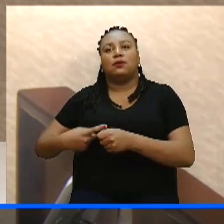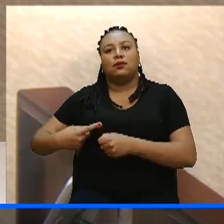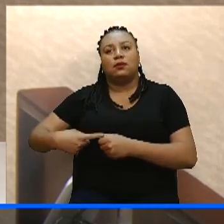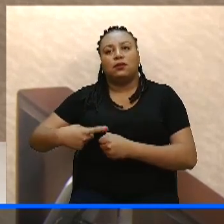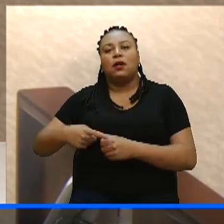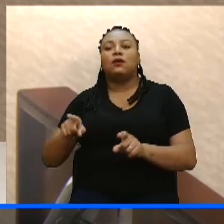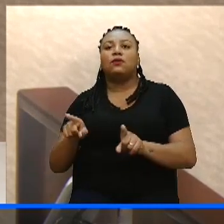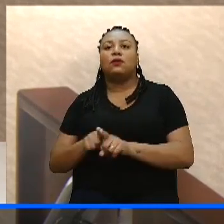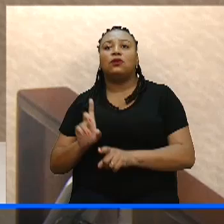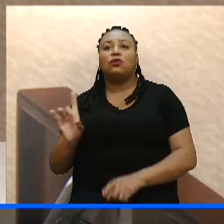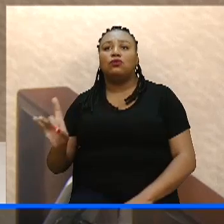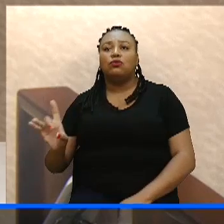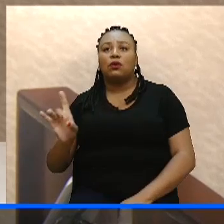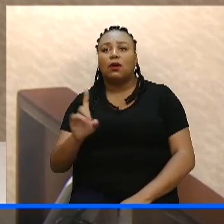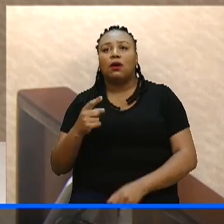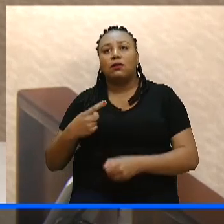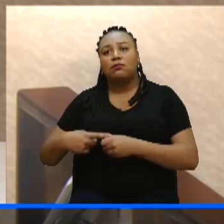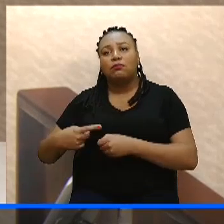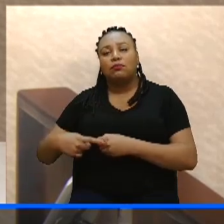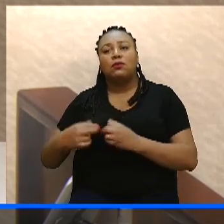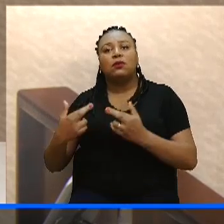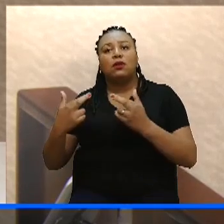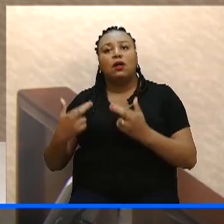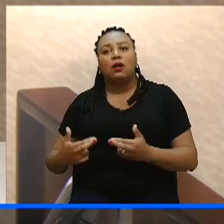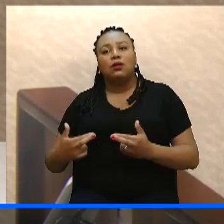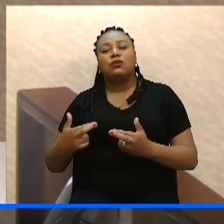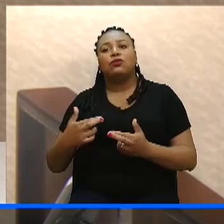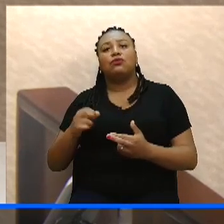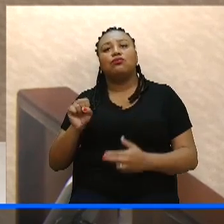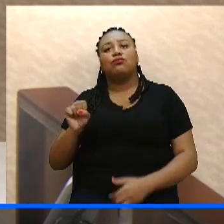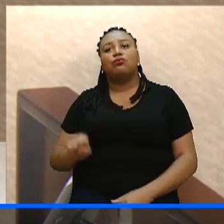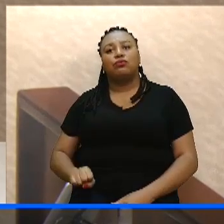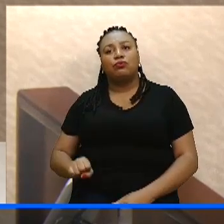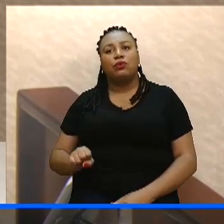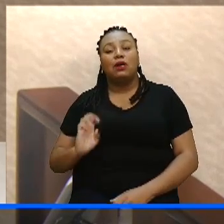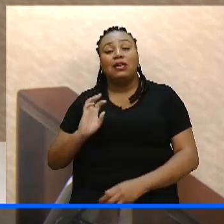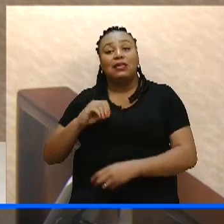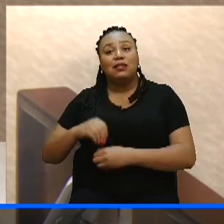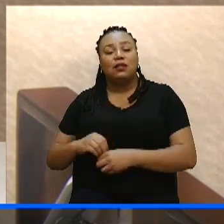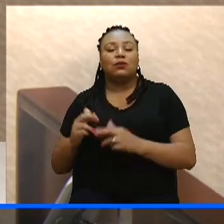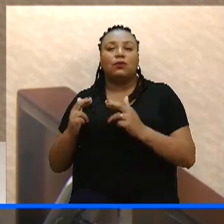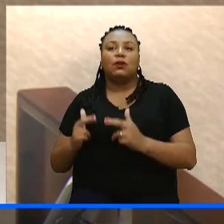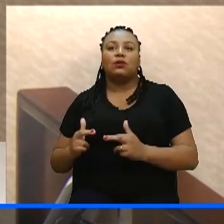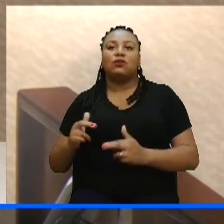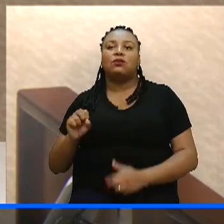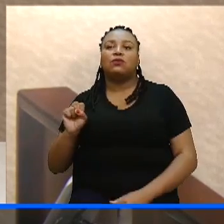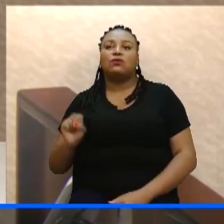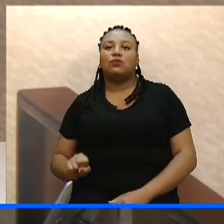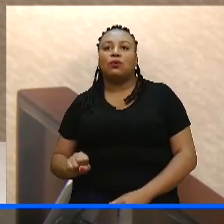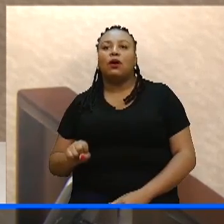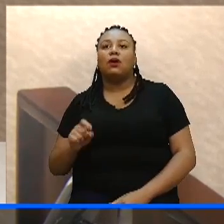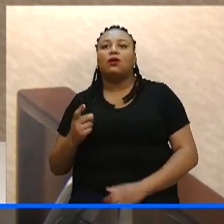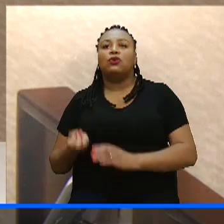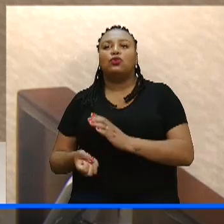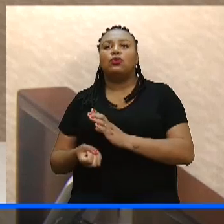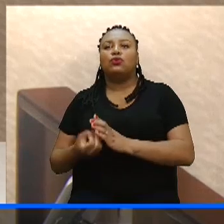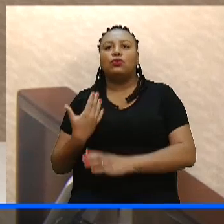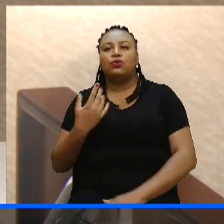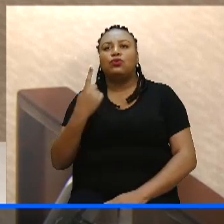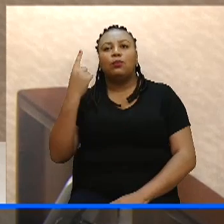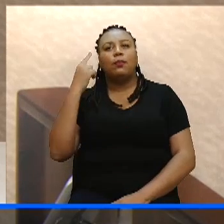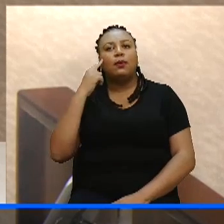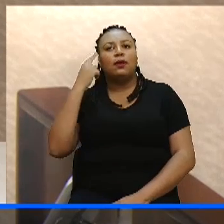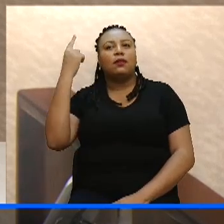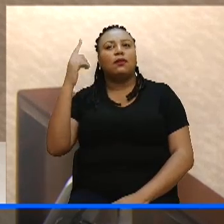e de cada um dos municípios da zona sul dentro da zona sul surgiu já foi falado uma das iniciativas